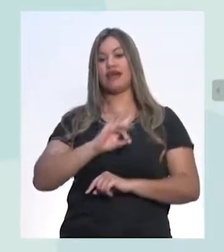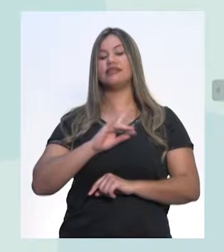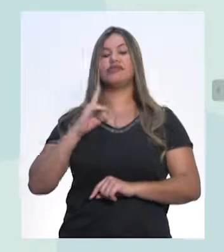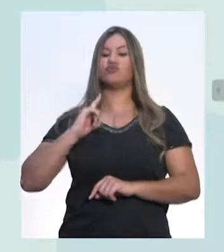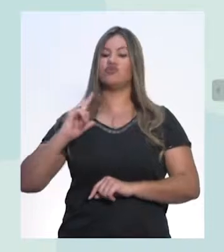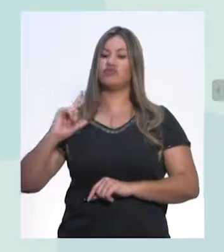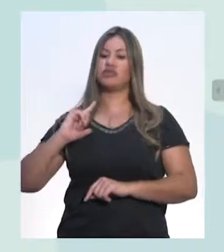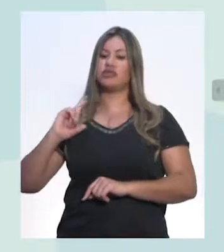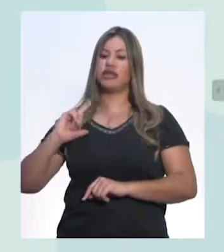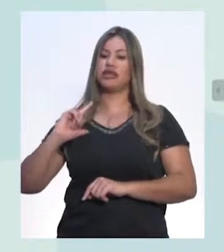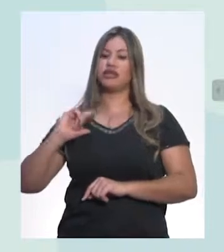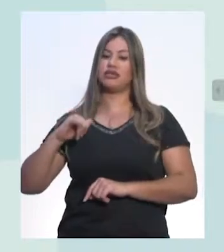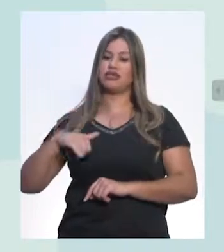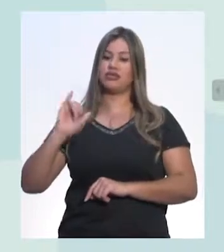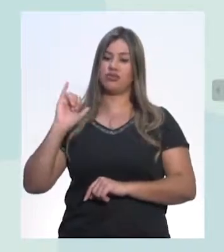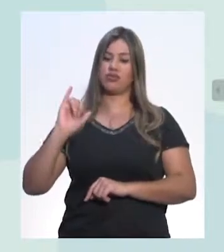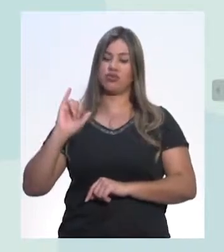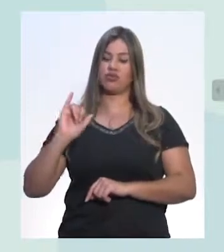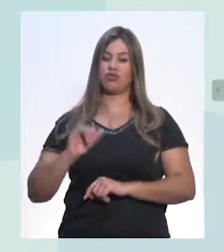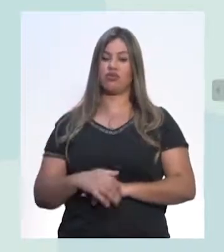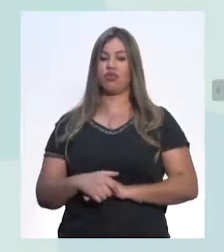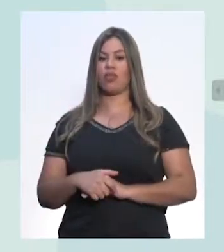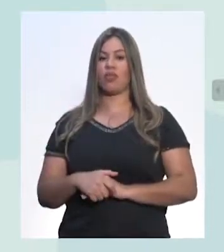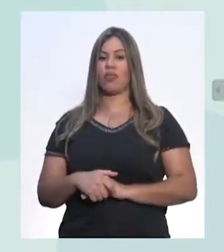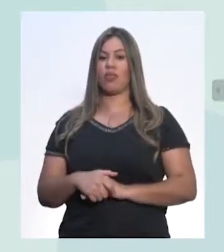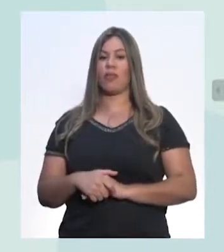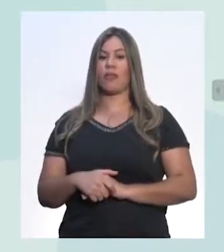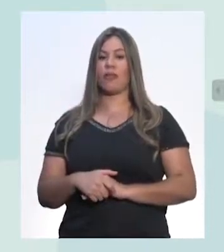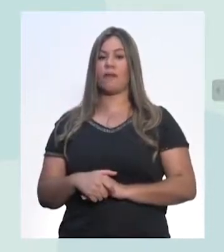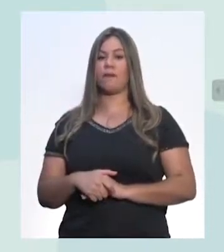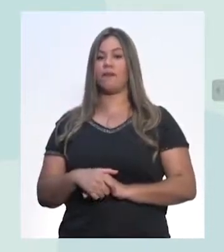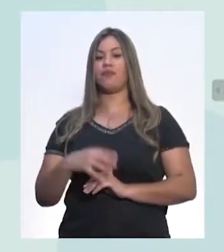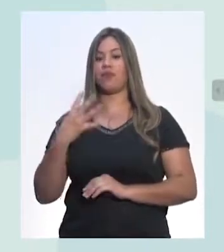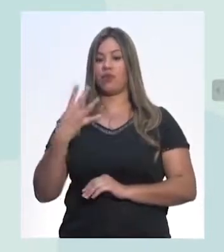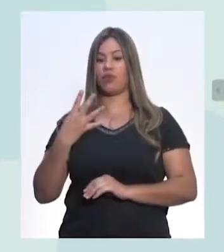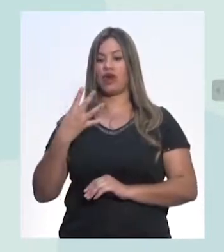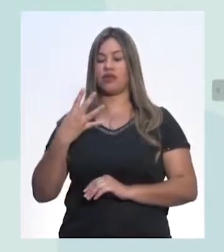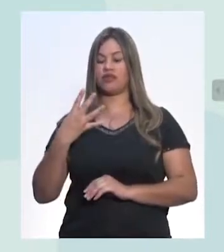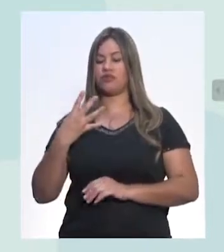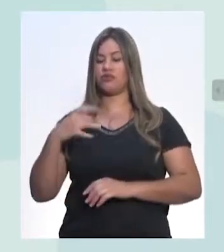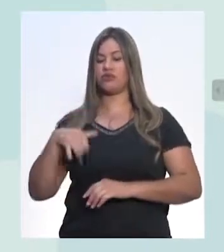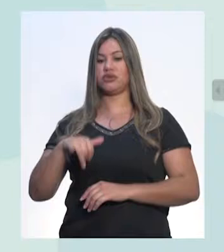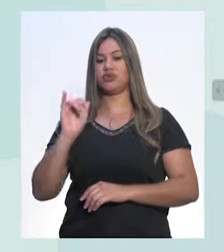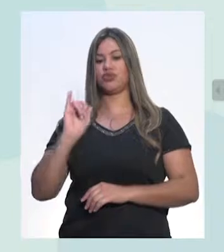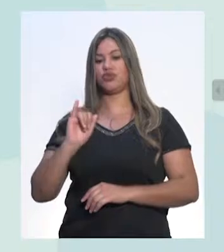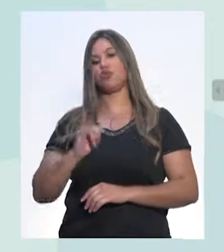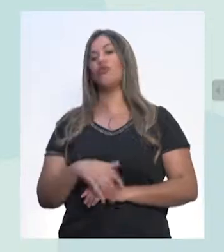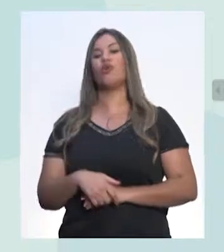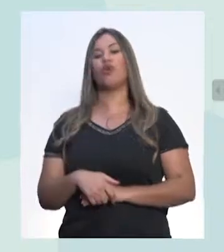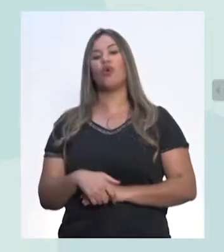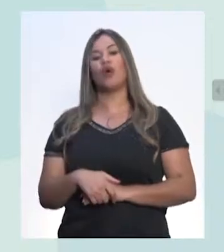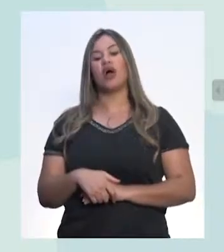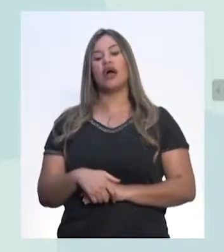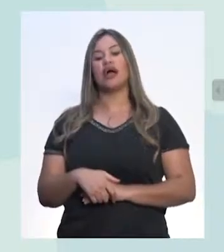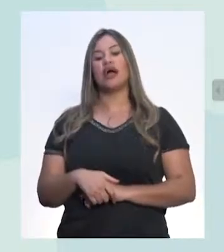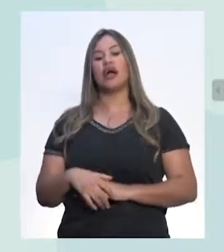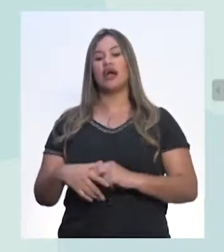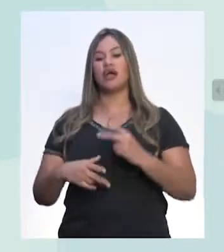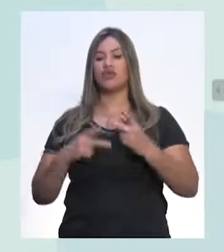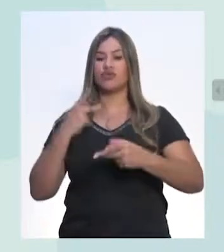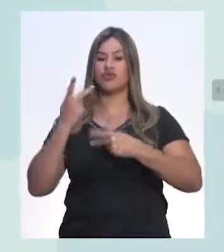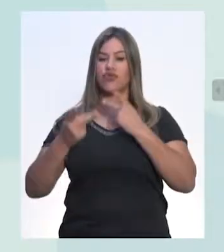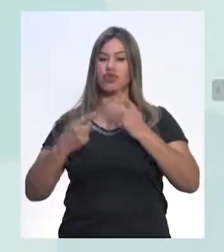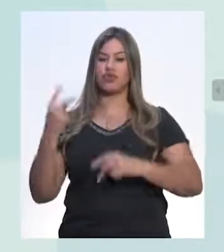mede y. Então, perímetro, 4y. Como eu estou afirmando que eles